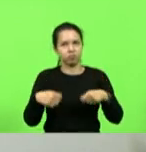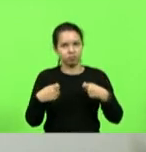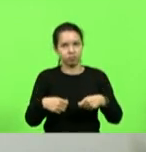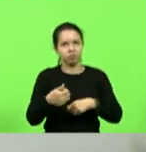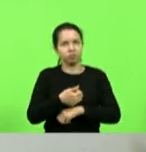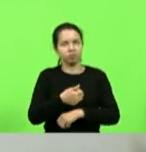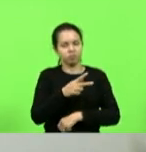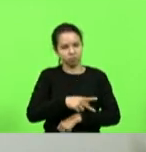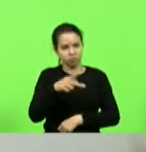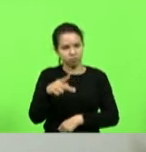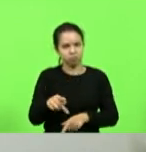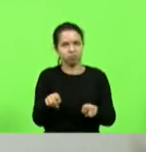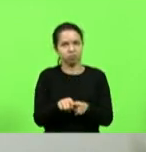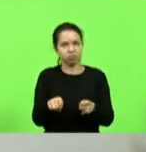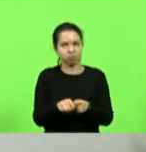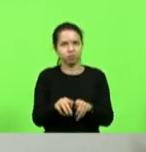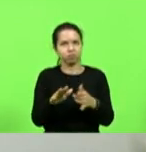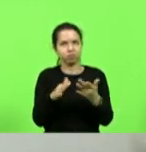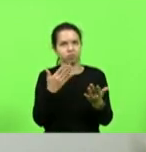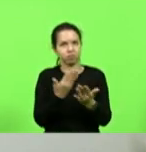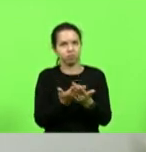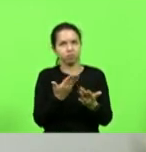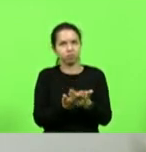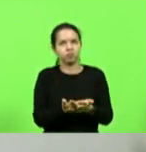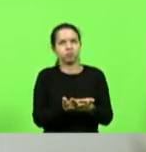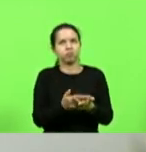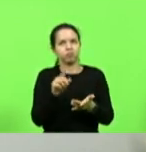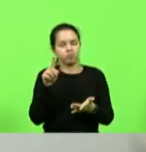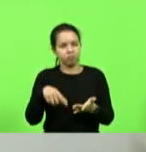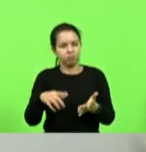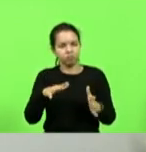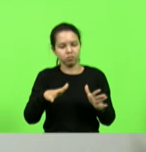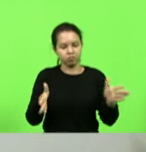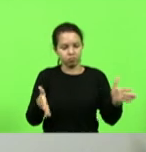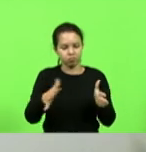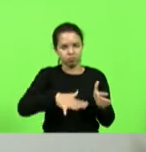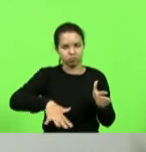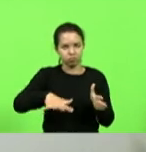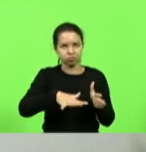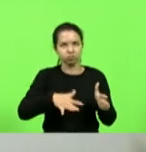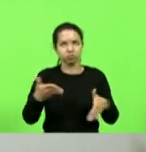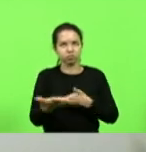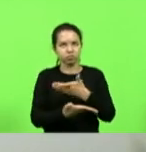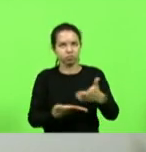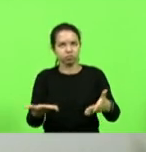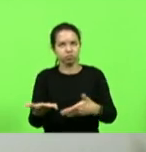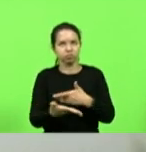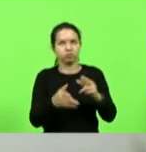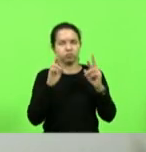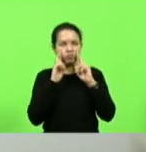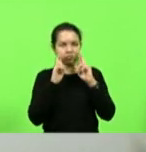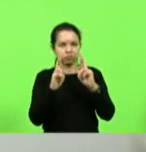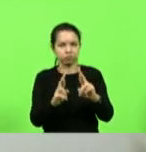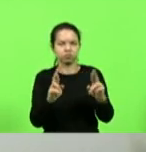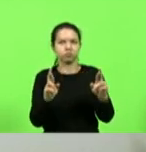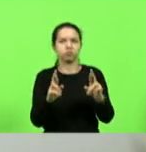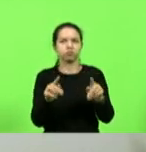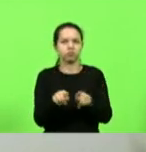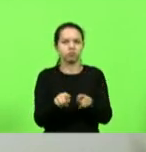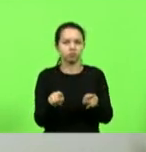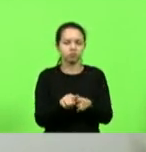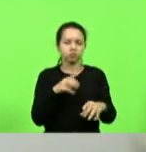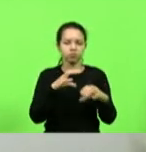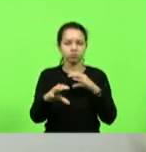Quer dizer, a escola é o espaço da integração, do respeito, do diálogo, e não